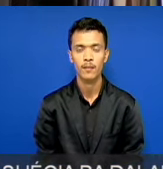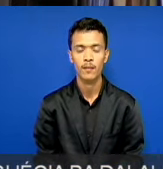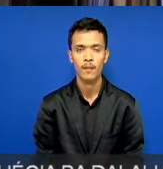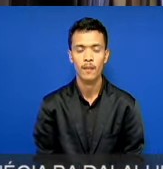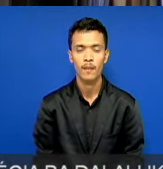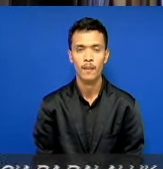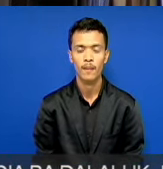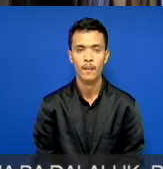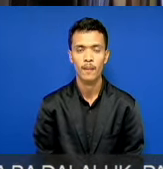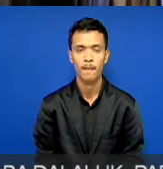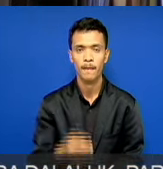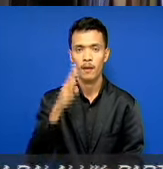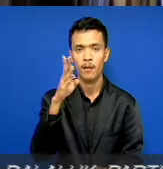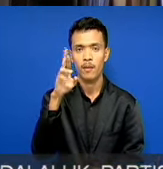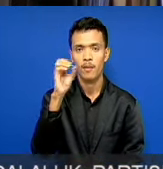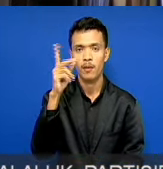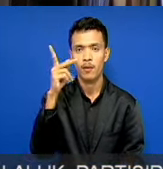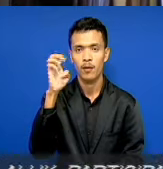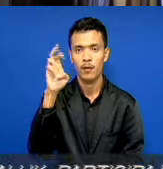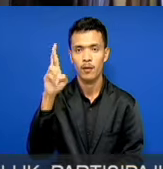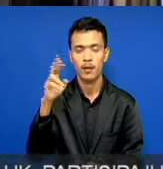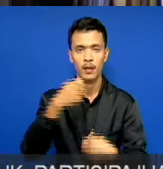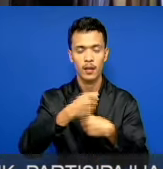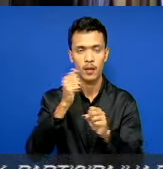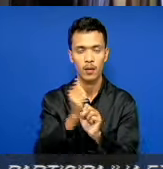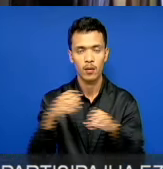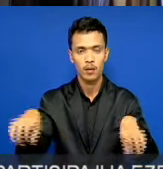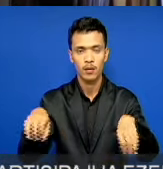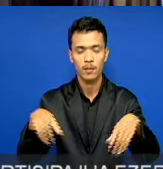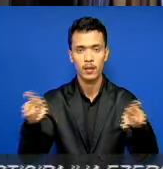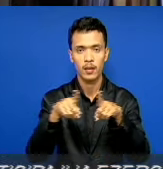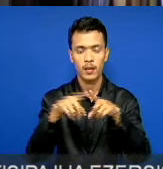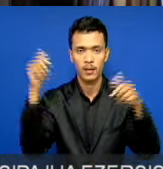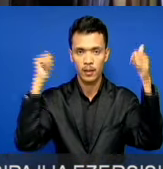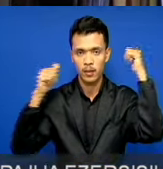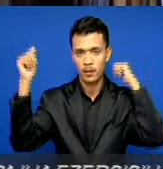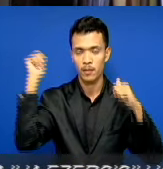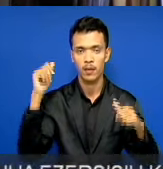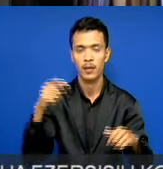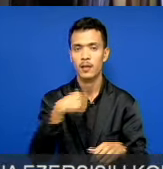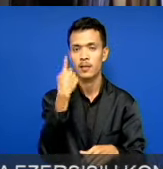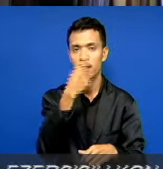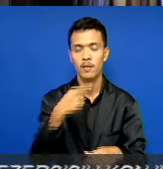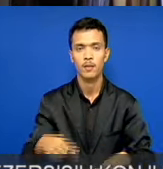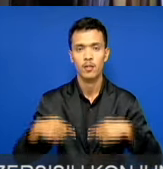Tal broker halo serviço da atividade sida. Ora sema admitica fo